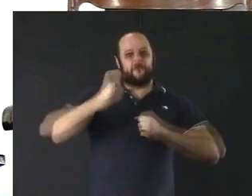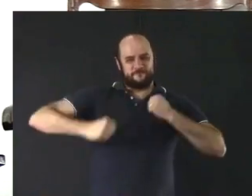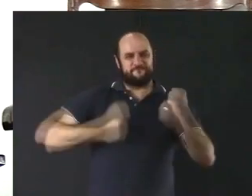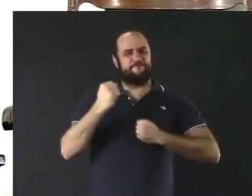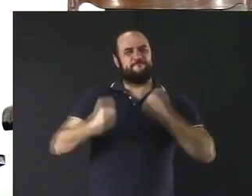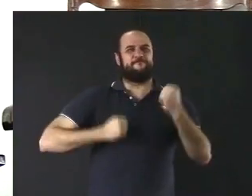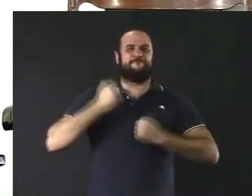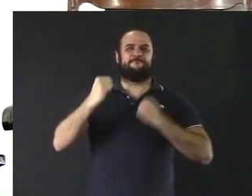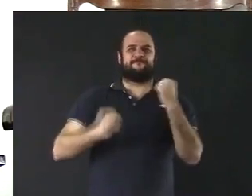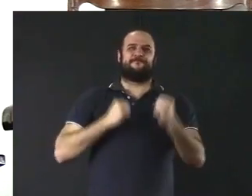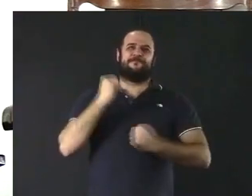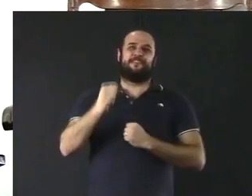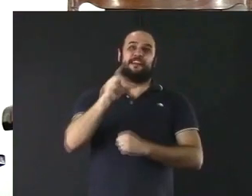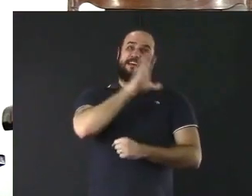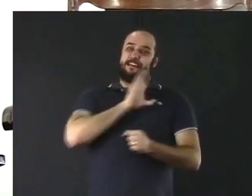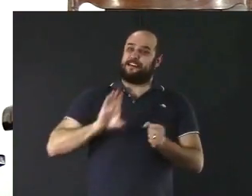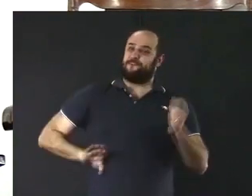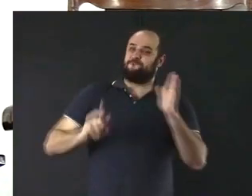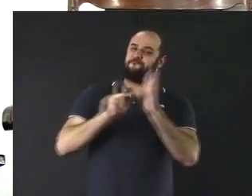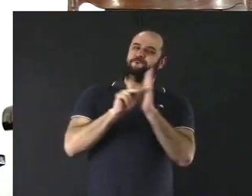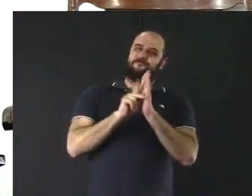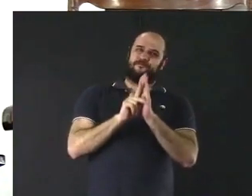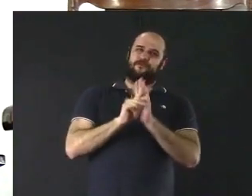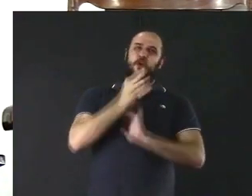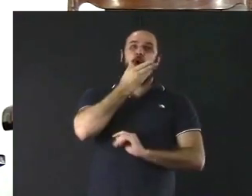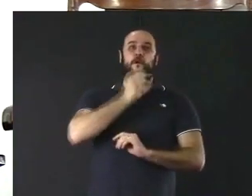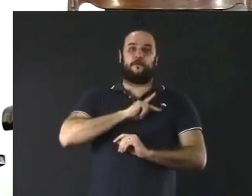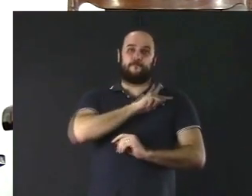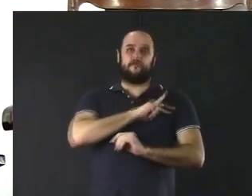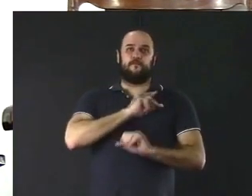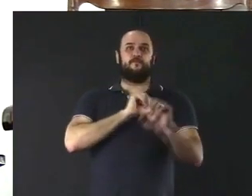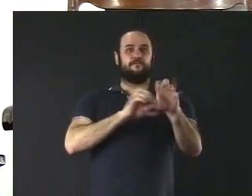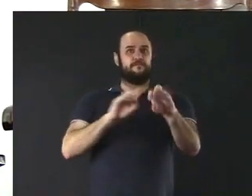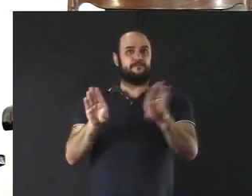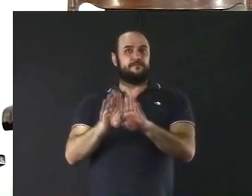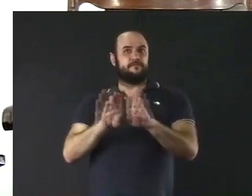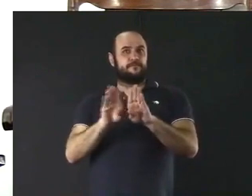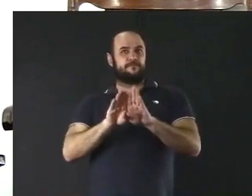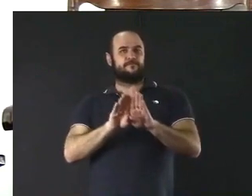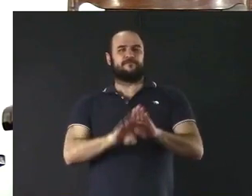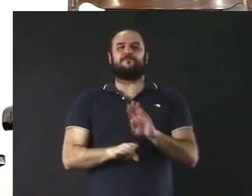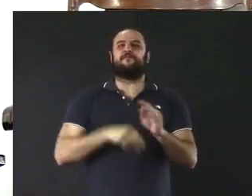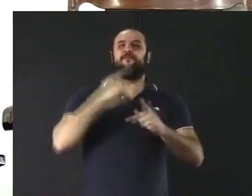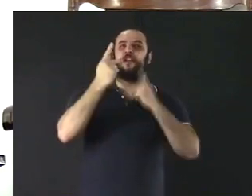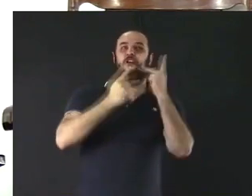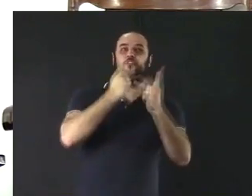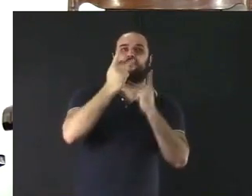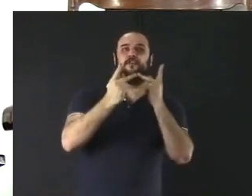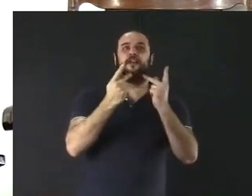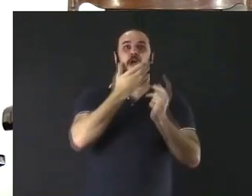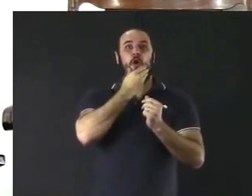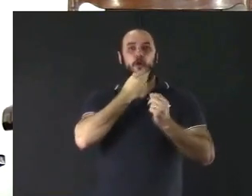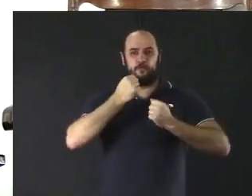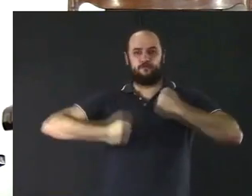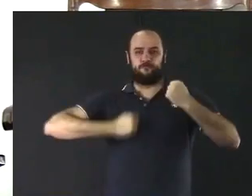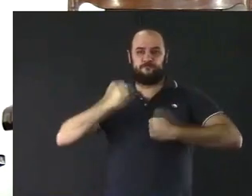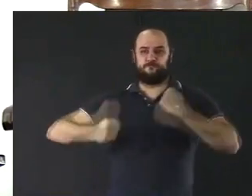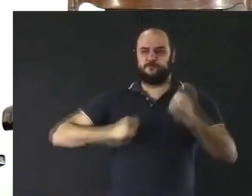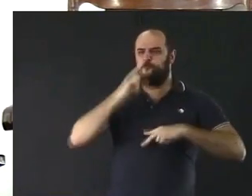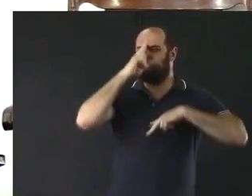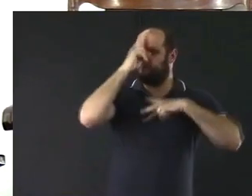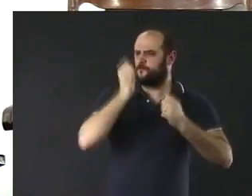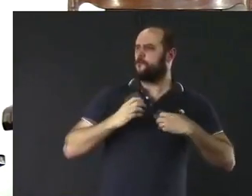Cristo. Paulo vai nos ensinar isso em 1 Coríntios capítulo 9, quando ele diz que o atleta é aquele que se empenha, se esforça,